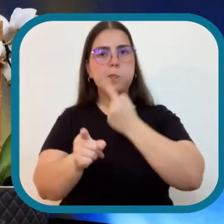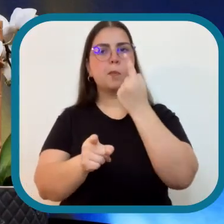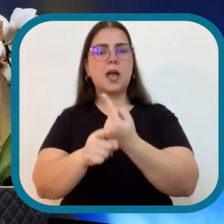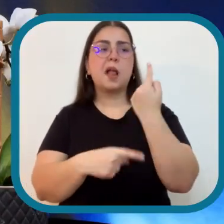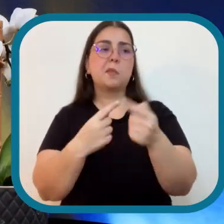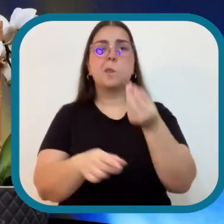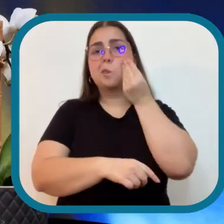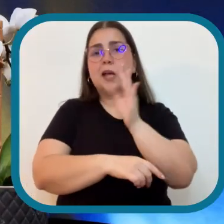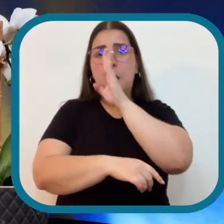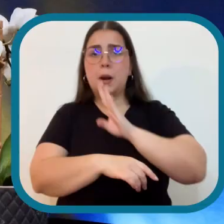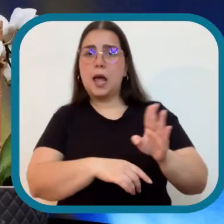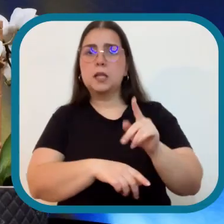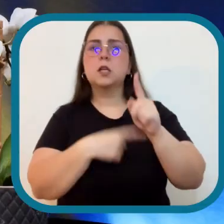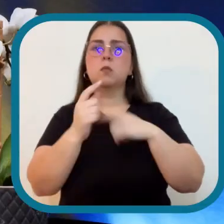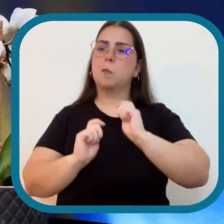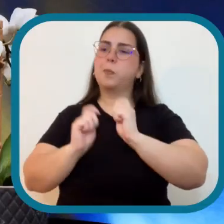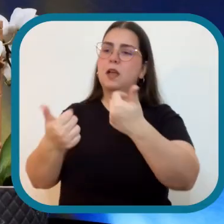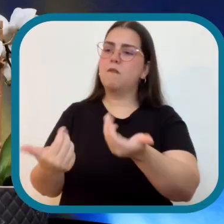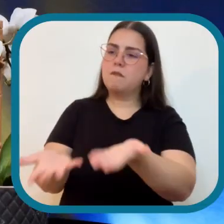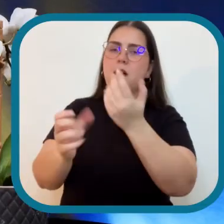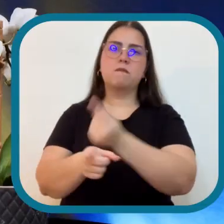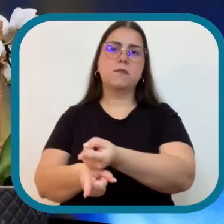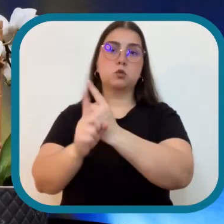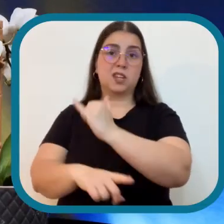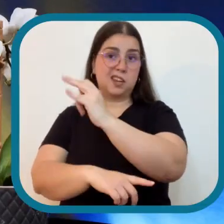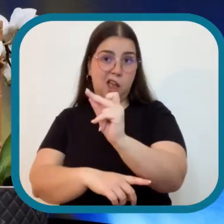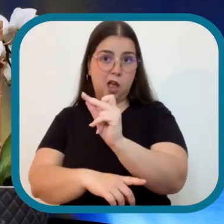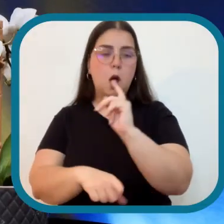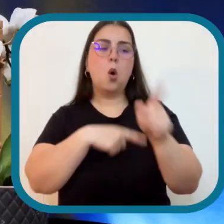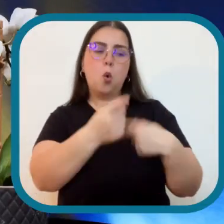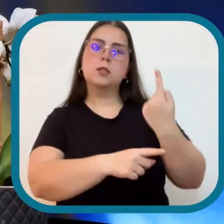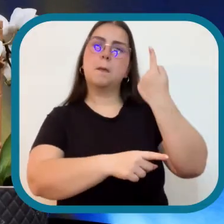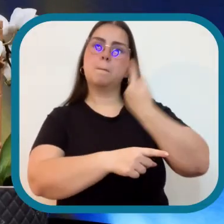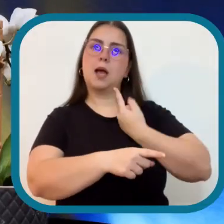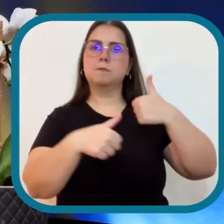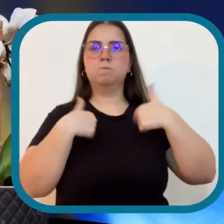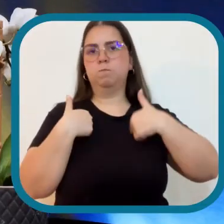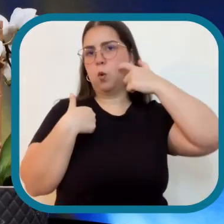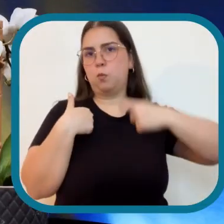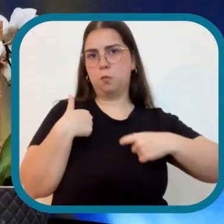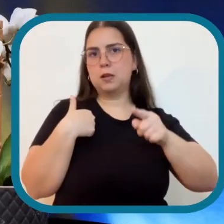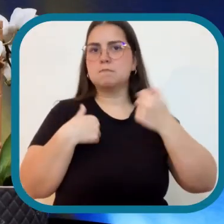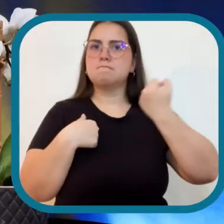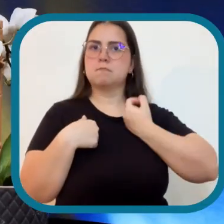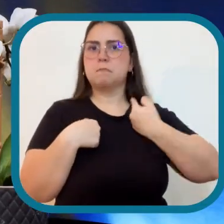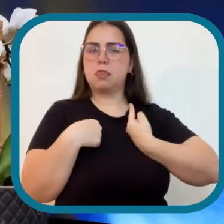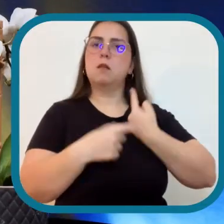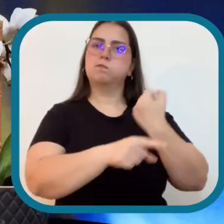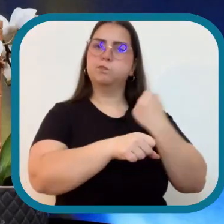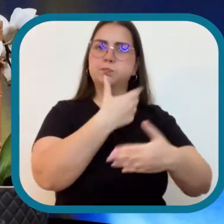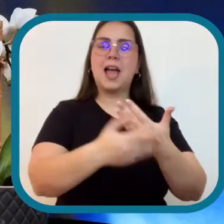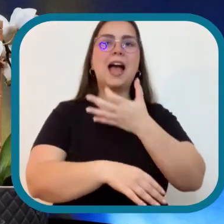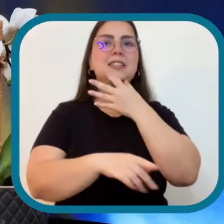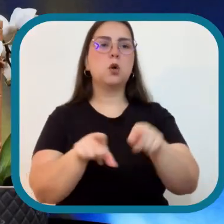há tarefas que são corriqueiras, essas podem ser entregues à inteligência artificial. Há outras que devem pertencer ao humano. Quando uma